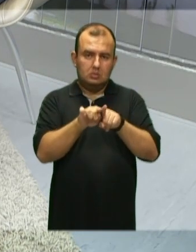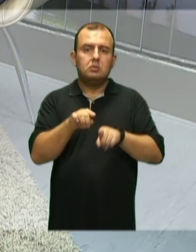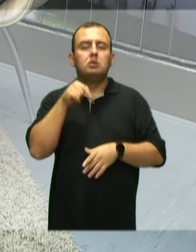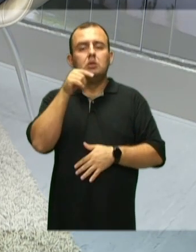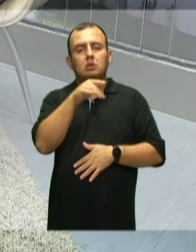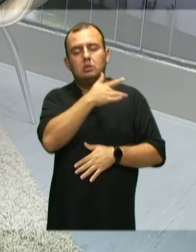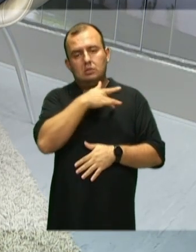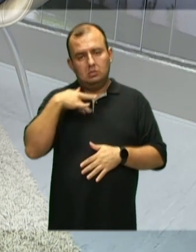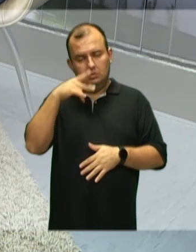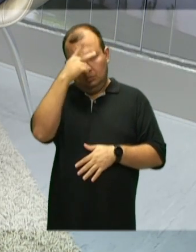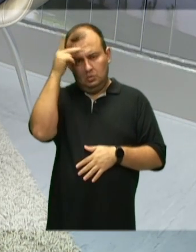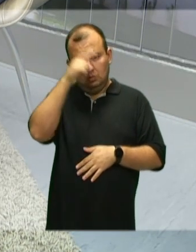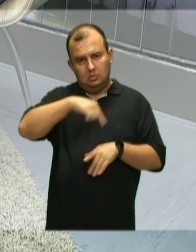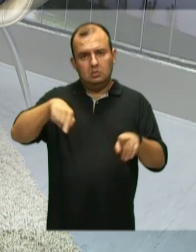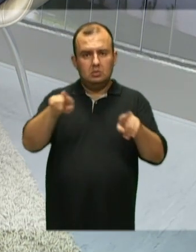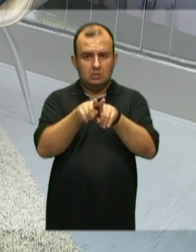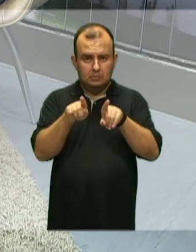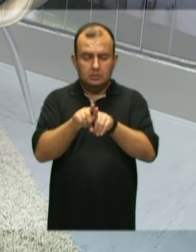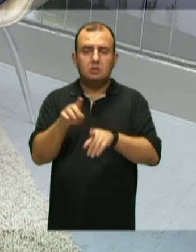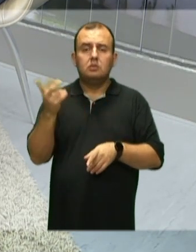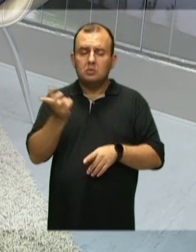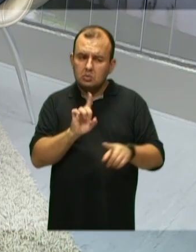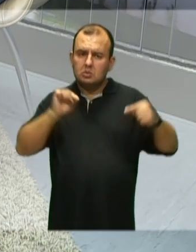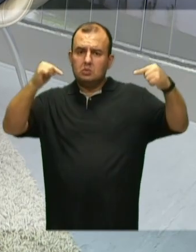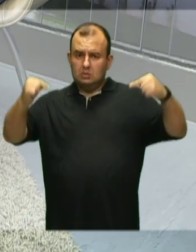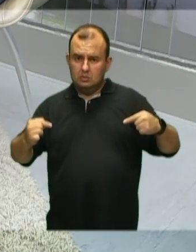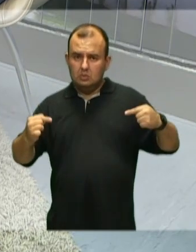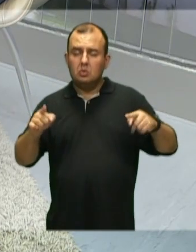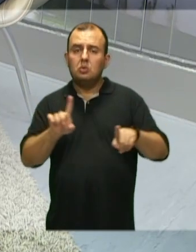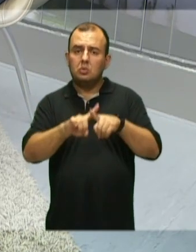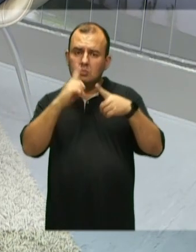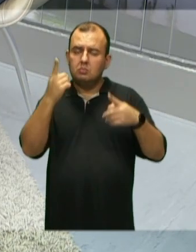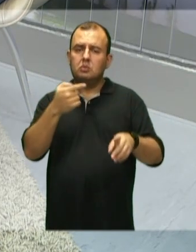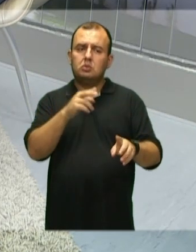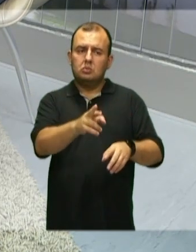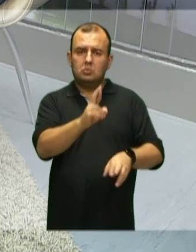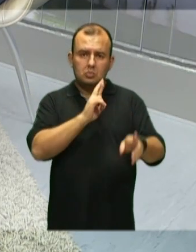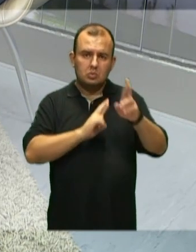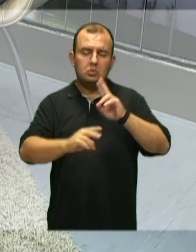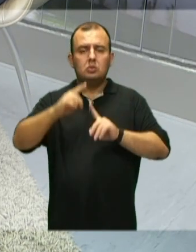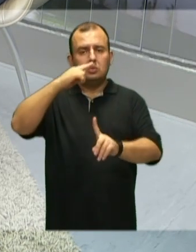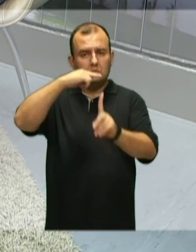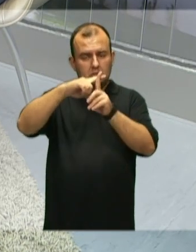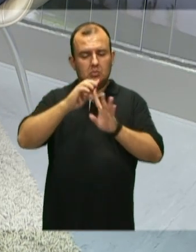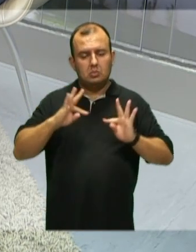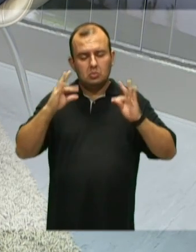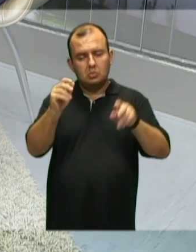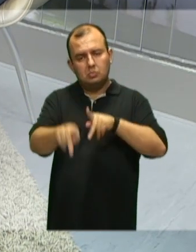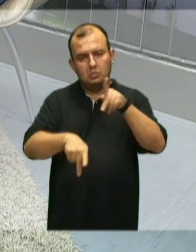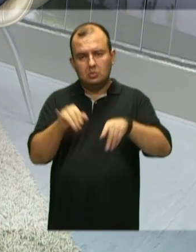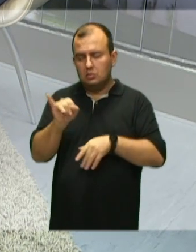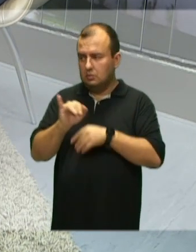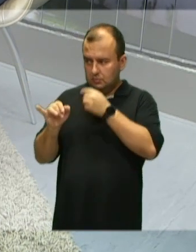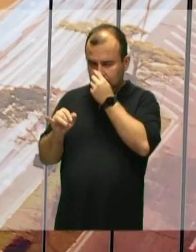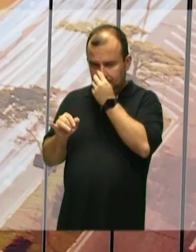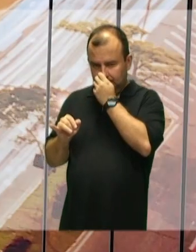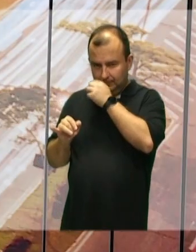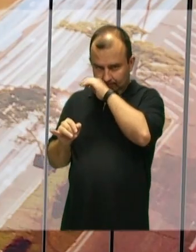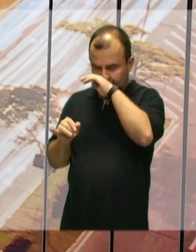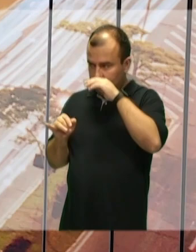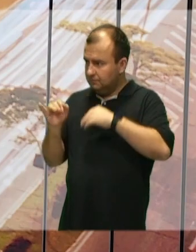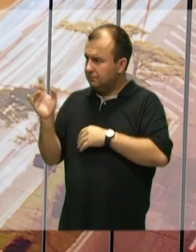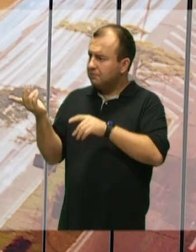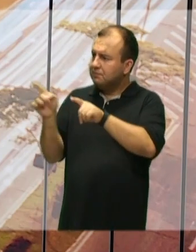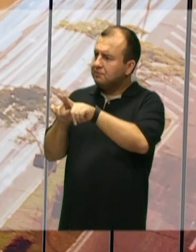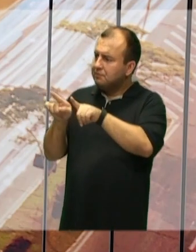dessas pessoas aqui na cidade então foi desafiador mas com resultados positivos para toda a nossa população de itaji vereador eh